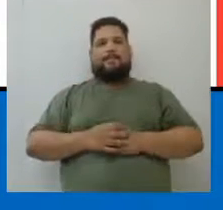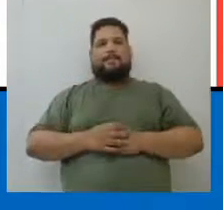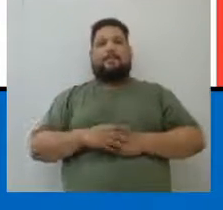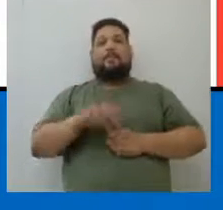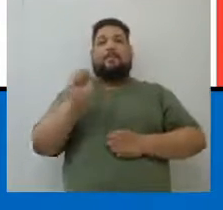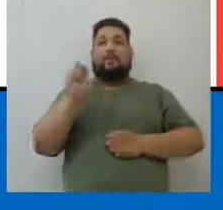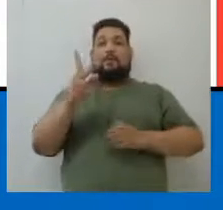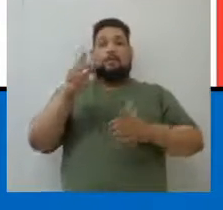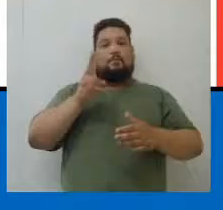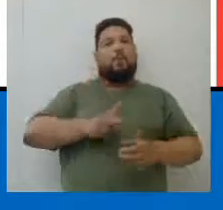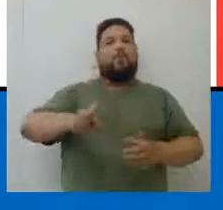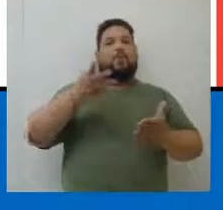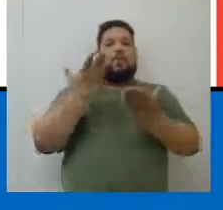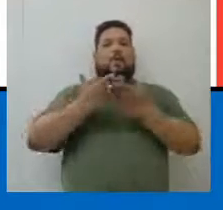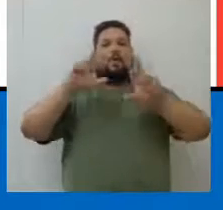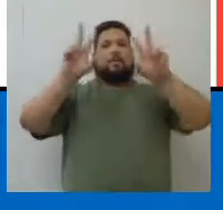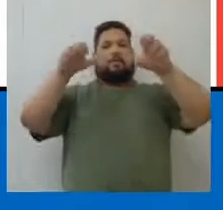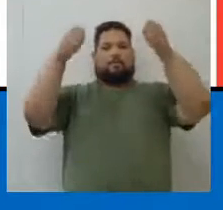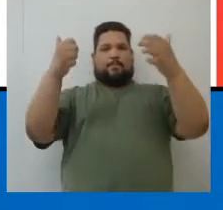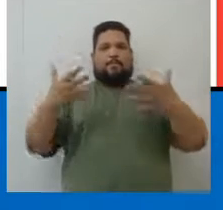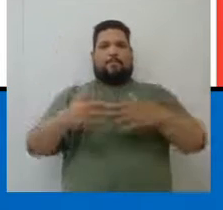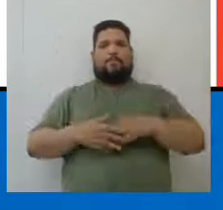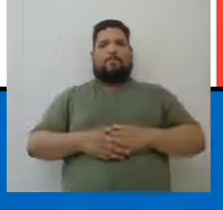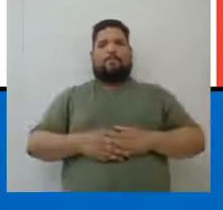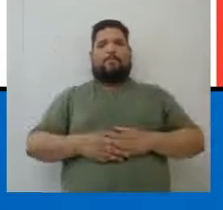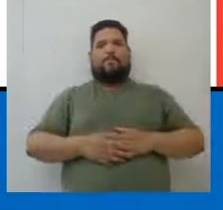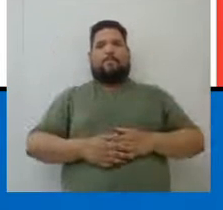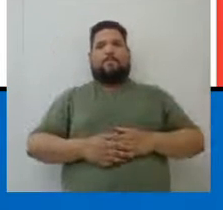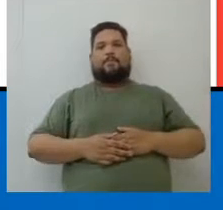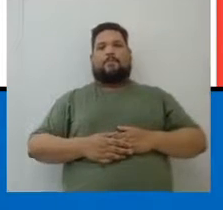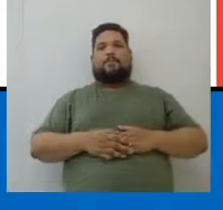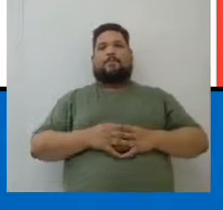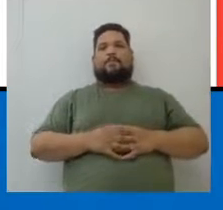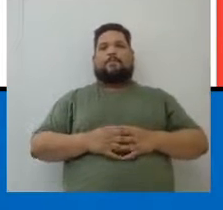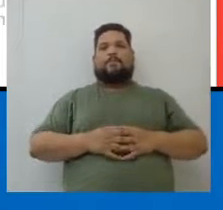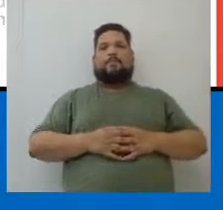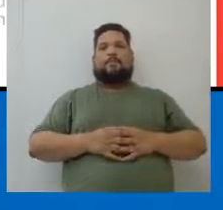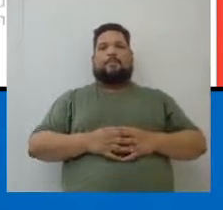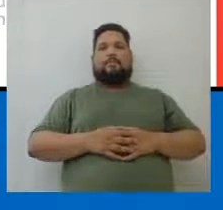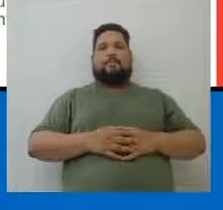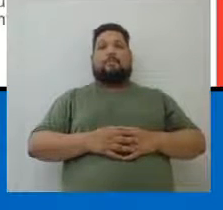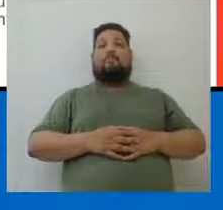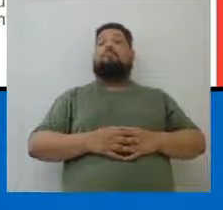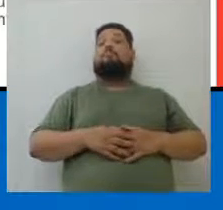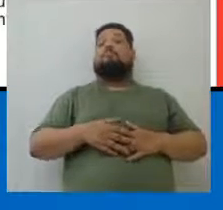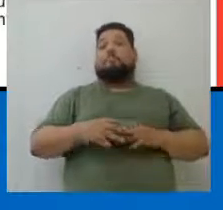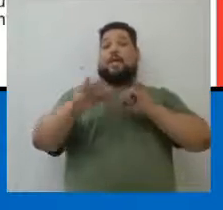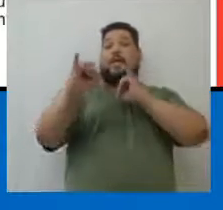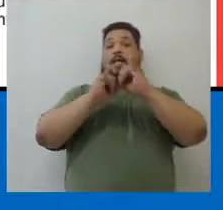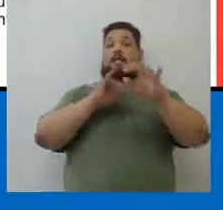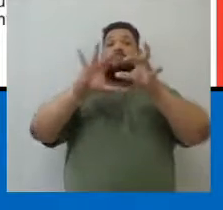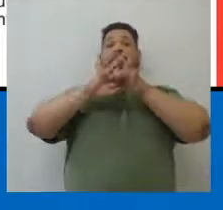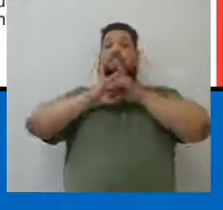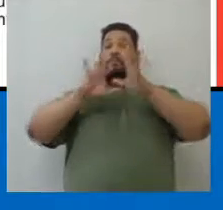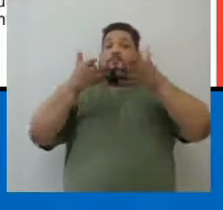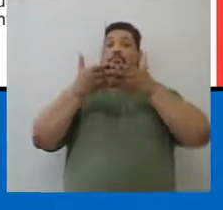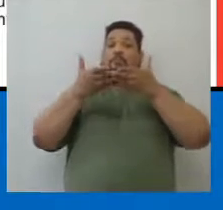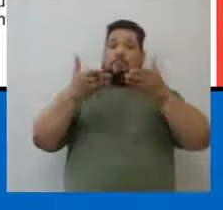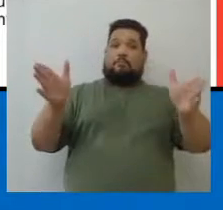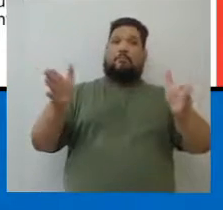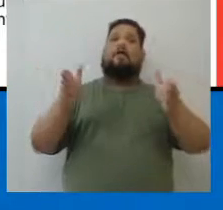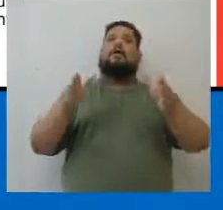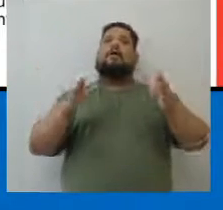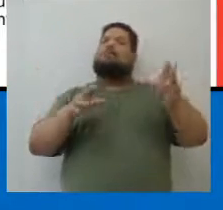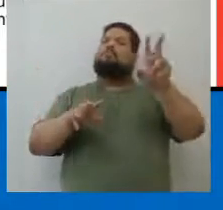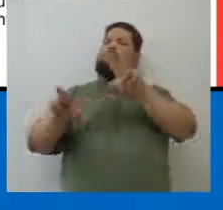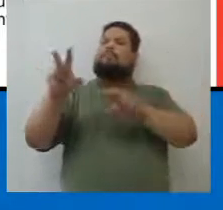Ok, vamos continuar. Ó, e aí, certo? Com a chegada da internet, a gente vai ver